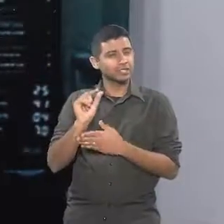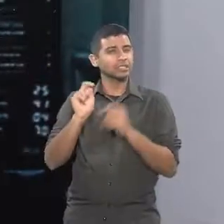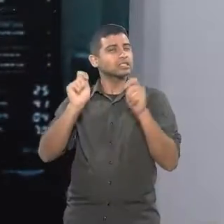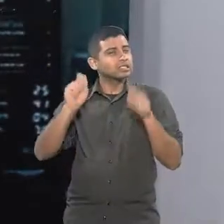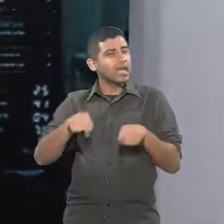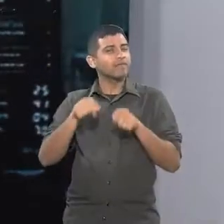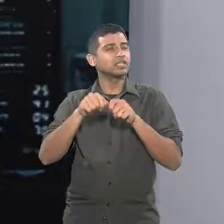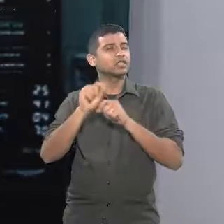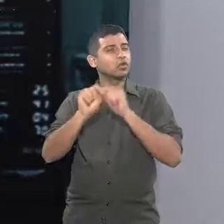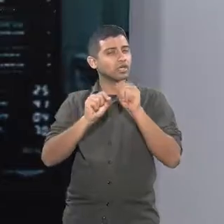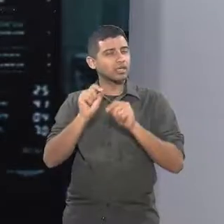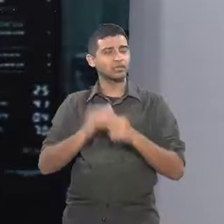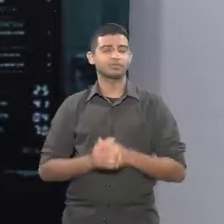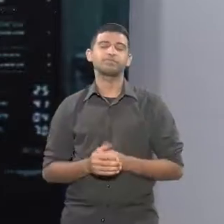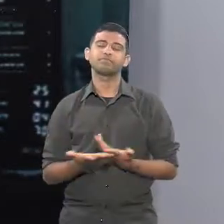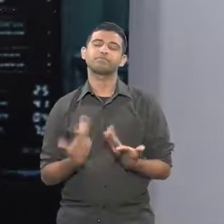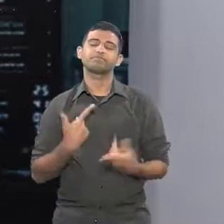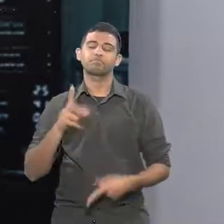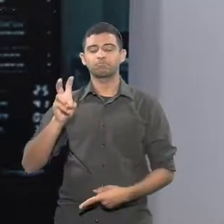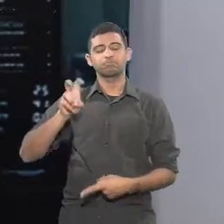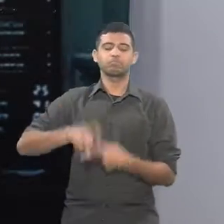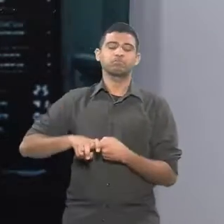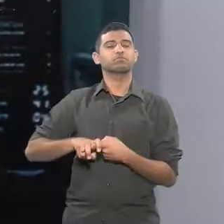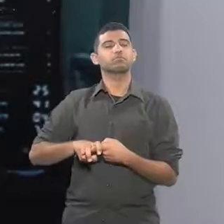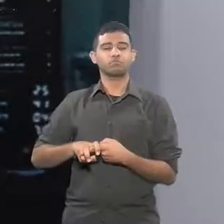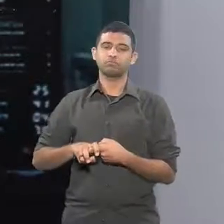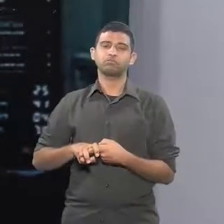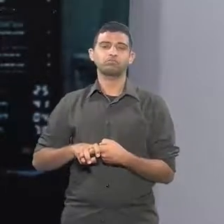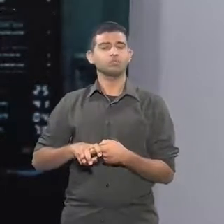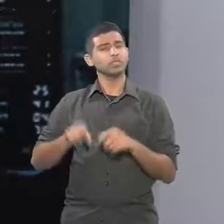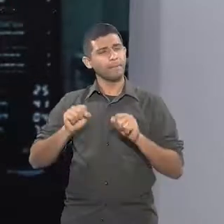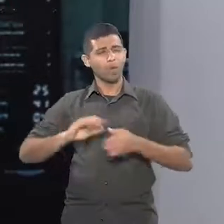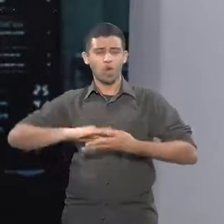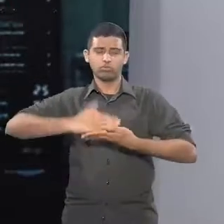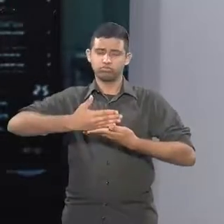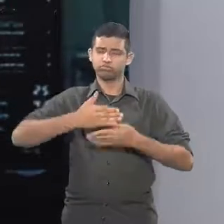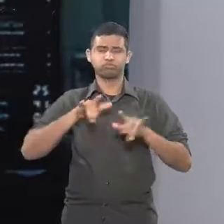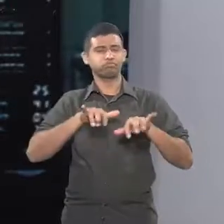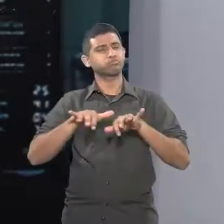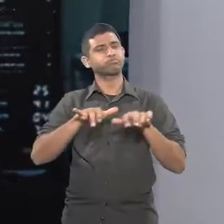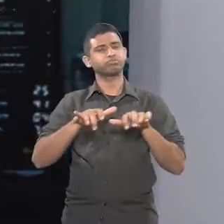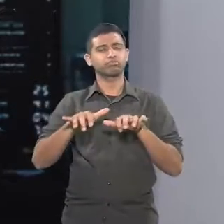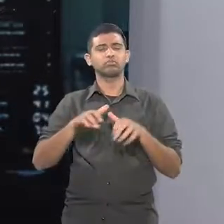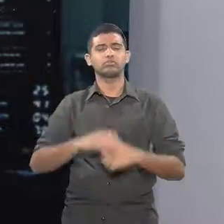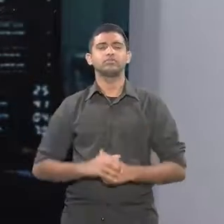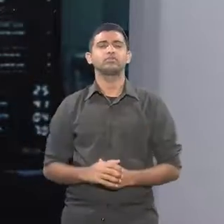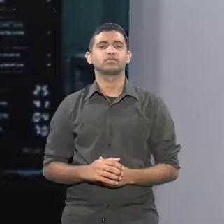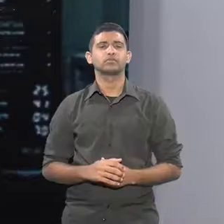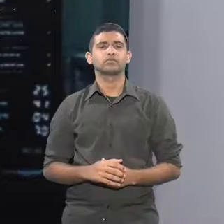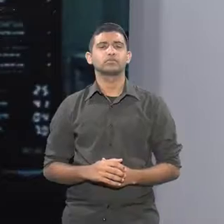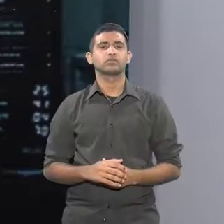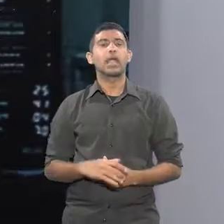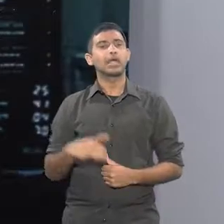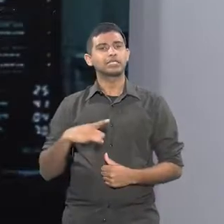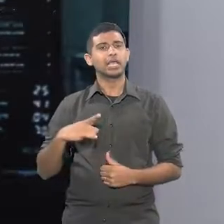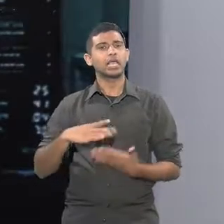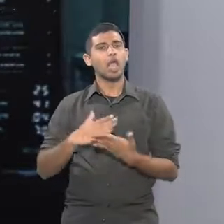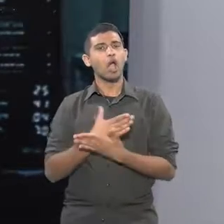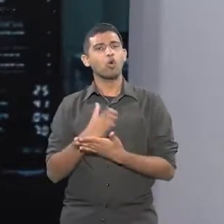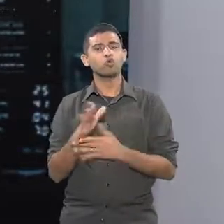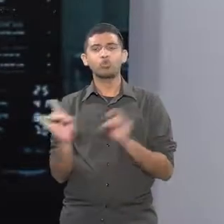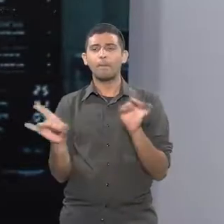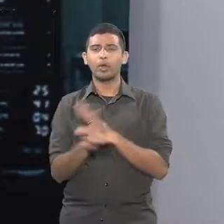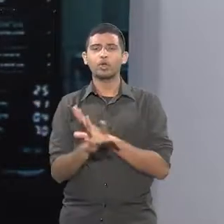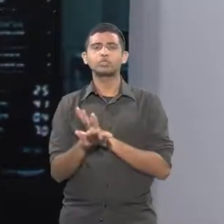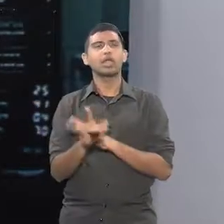fazer também? Sentar, mexer lá, pode ser no computador, onde ela quiser. Ela vai colocar algumas preparações.